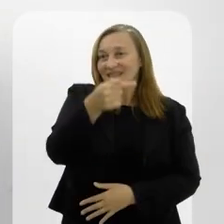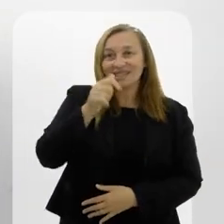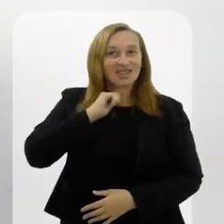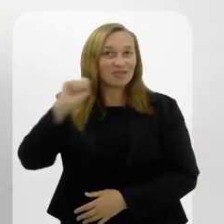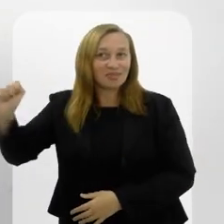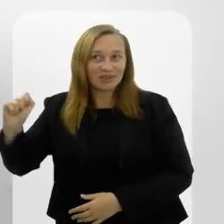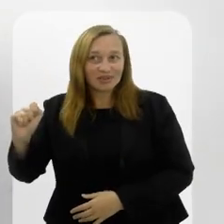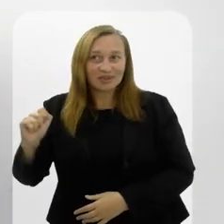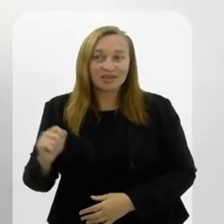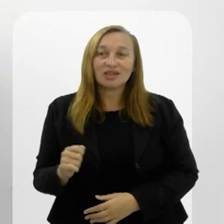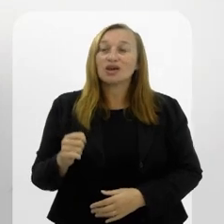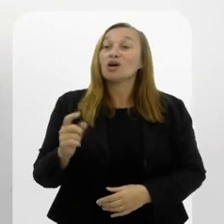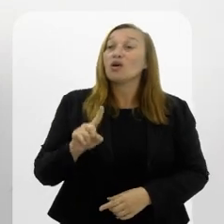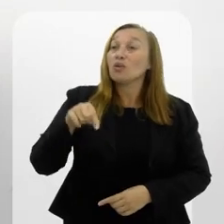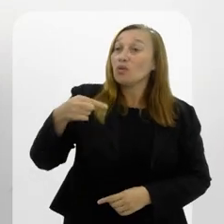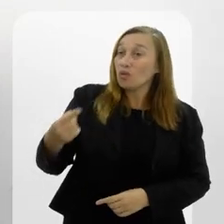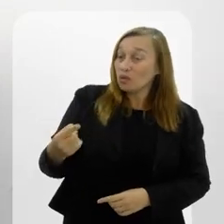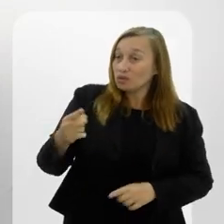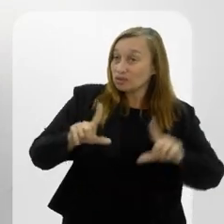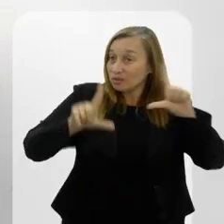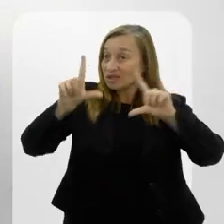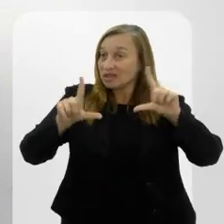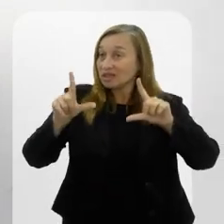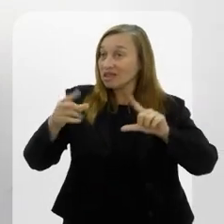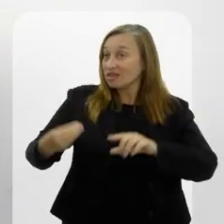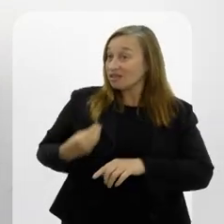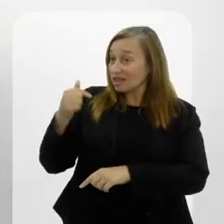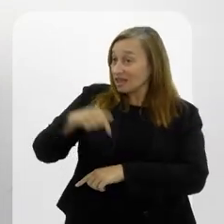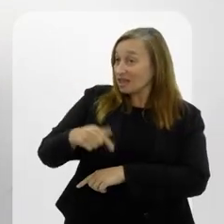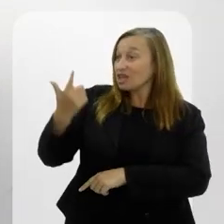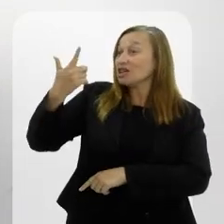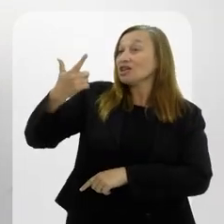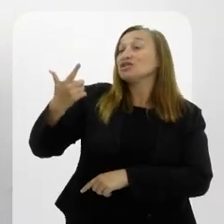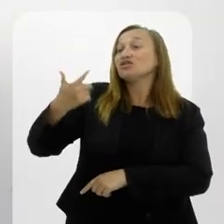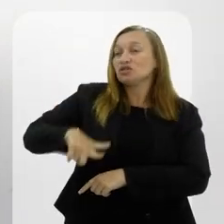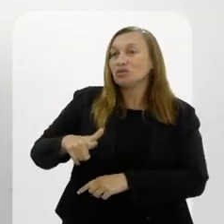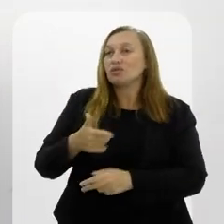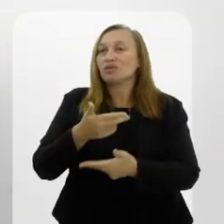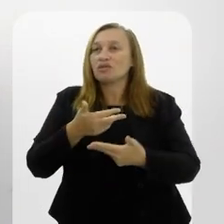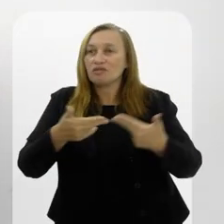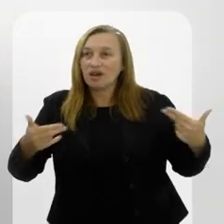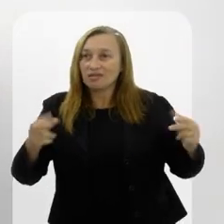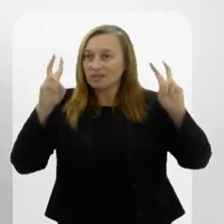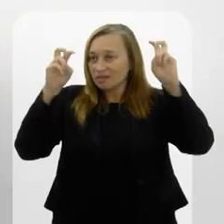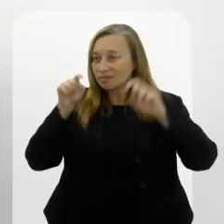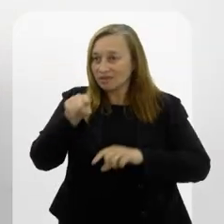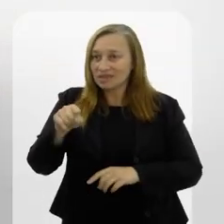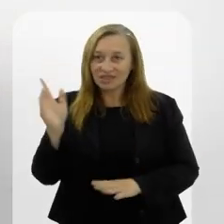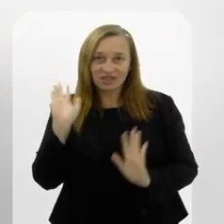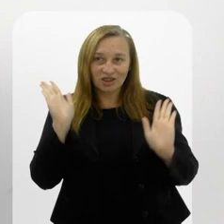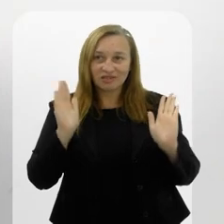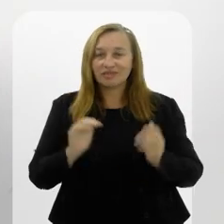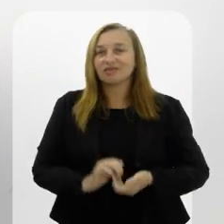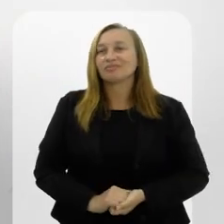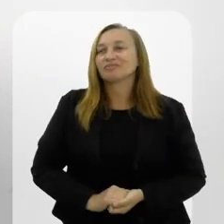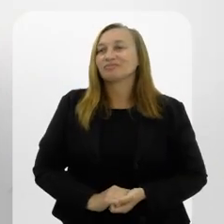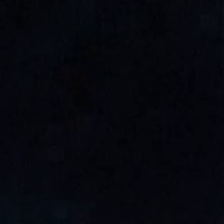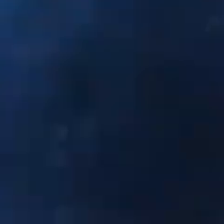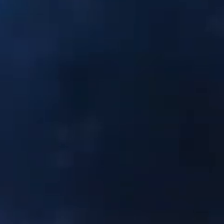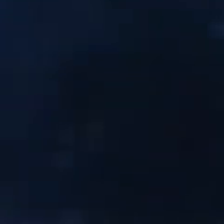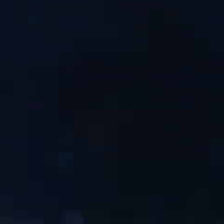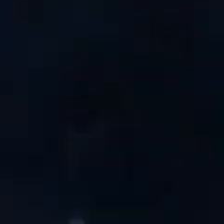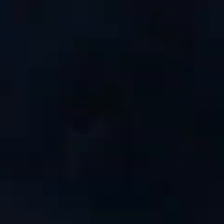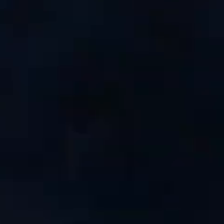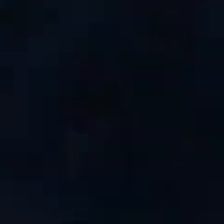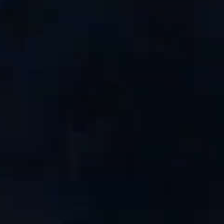saudado, comemorado no dia 7 de abril. Não perca o próximo programa, pois estaremos aqui trazendo mais um debate para você. Até a próxima!